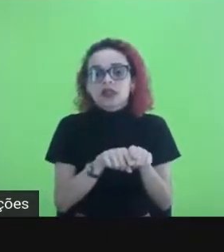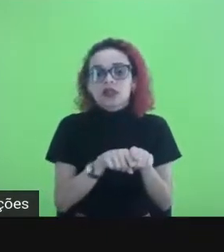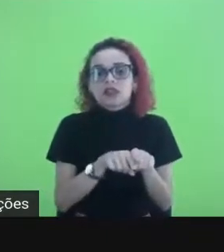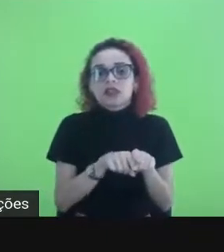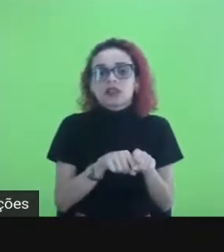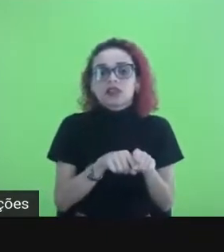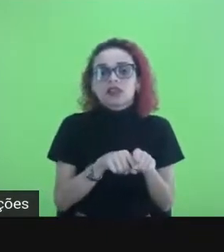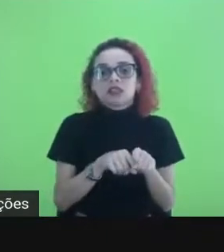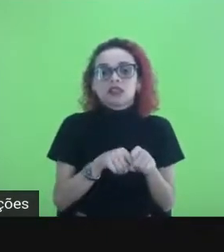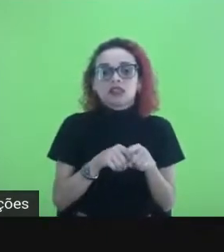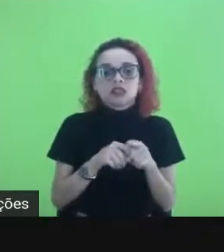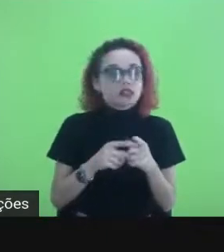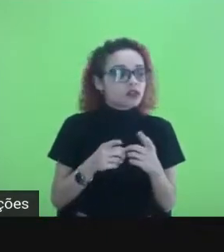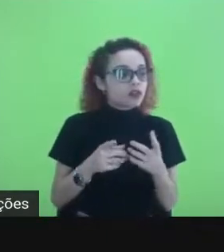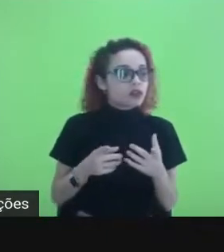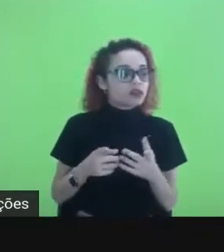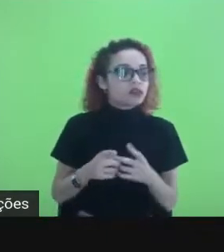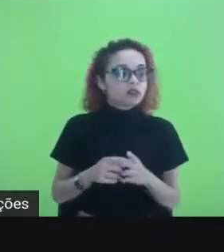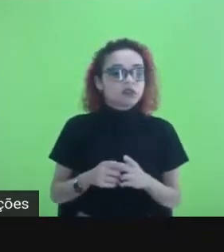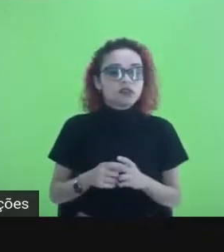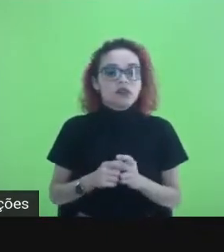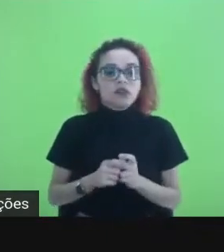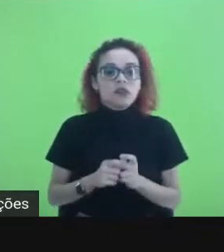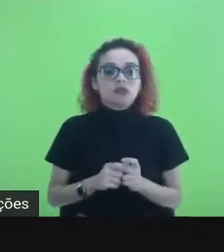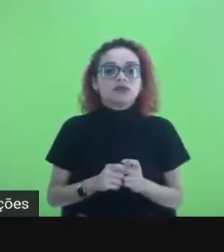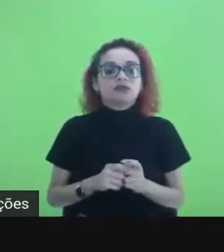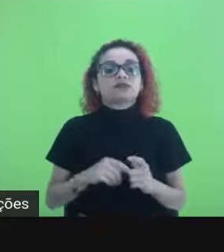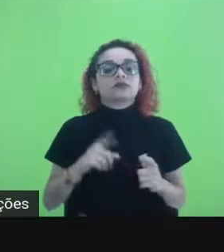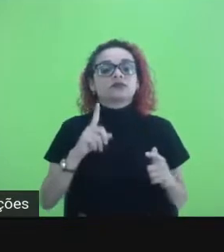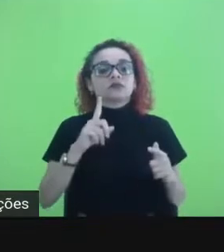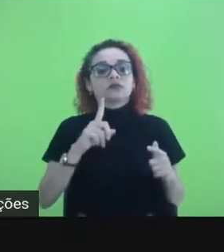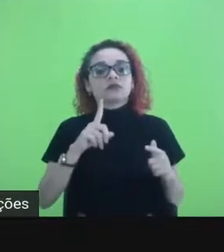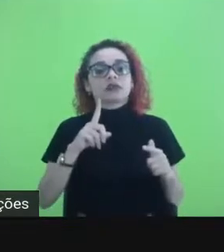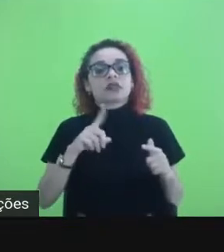foi formando um caldo para que eu decidisse também